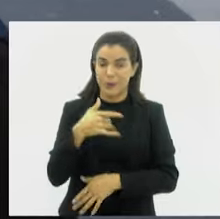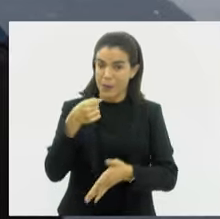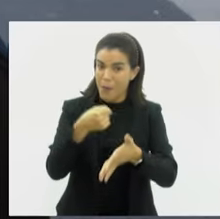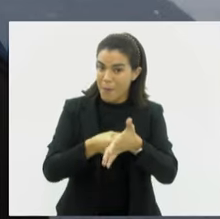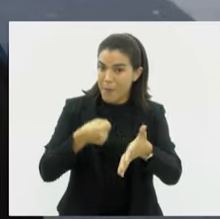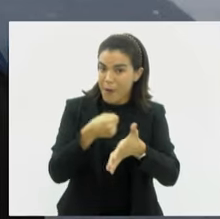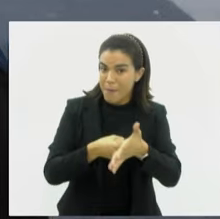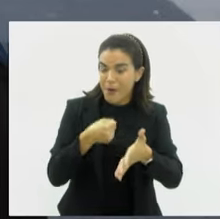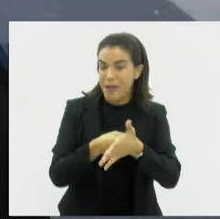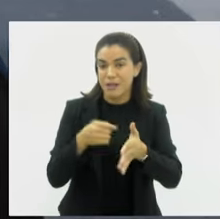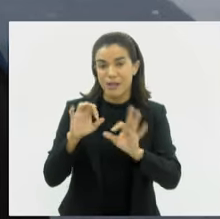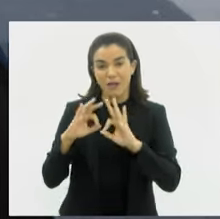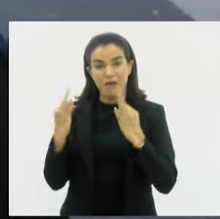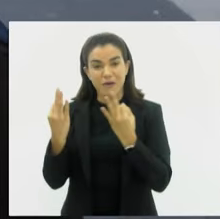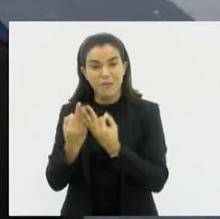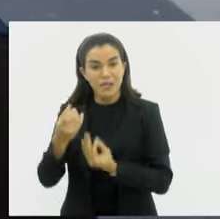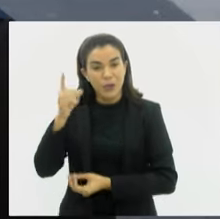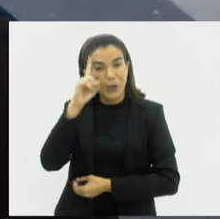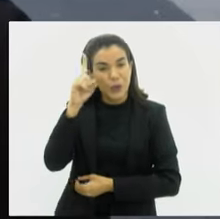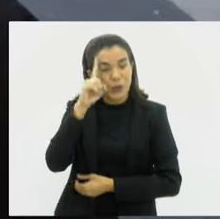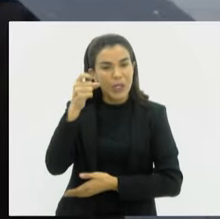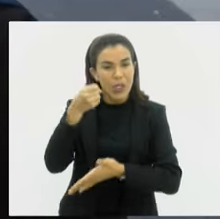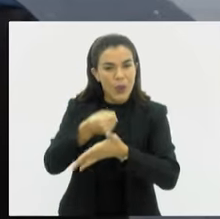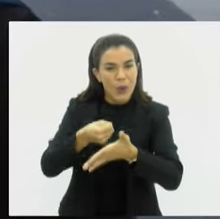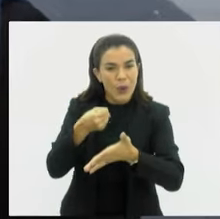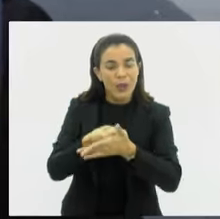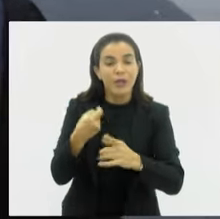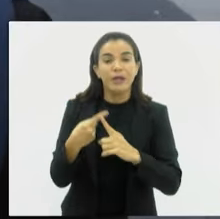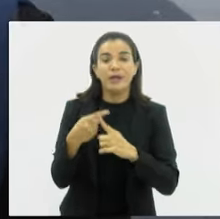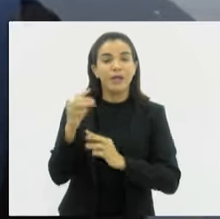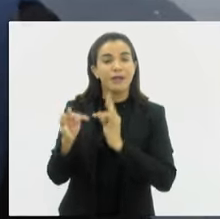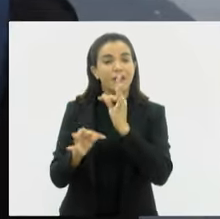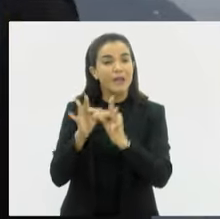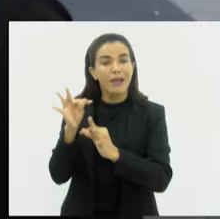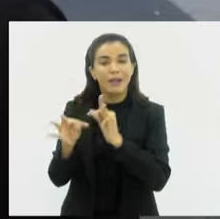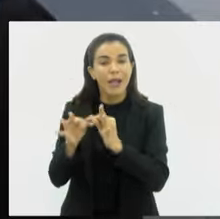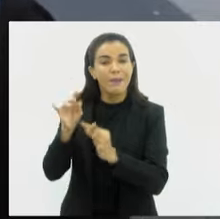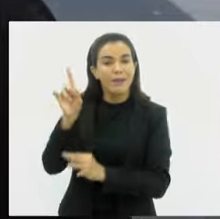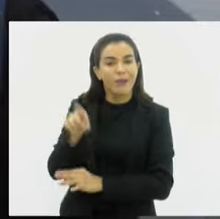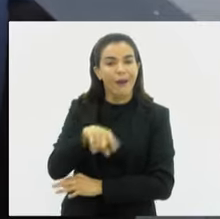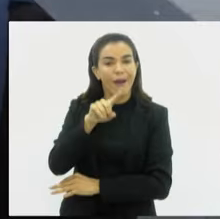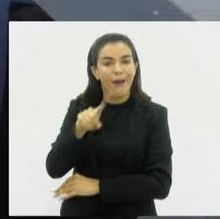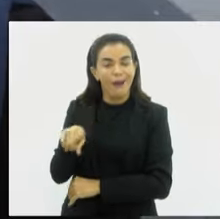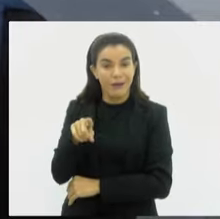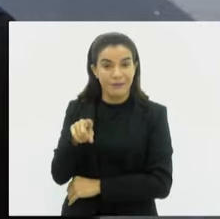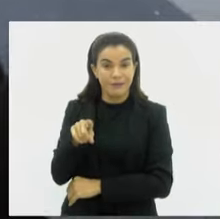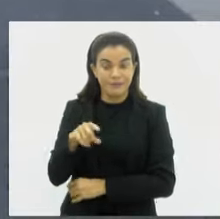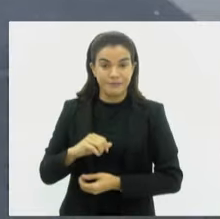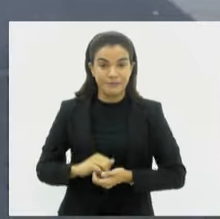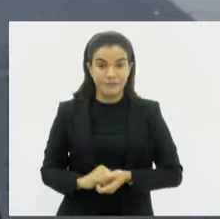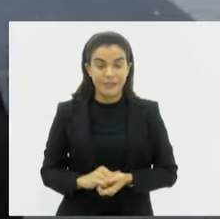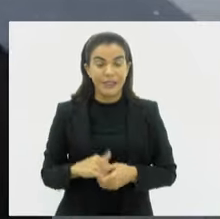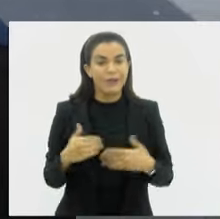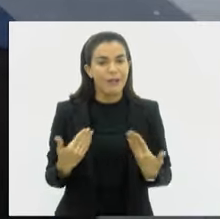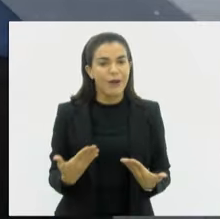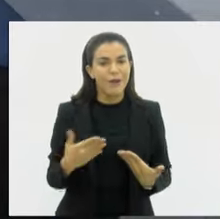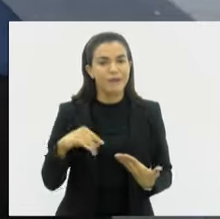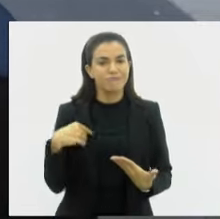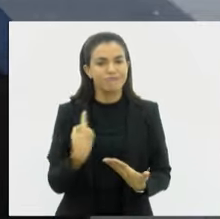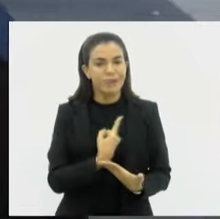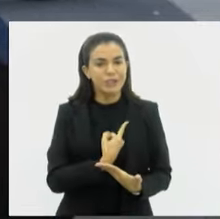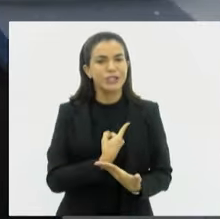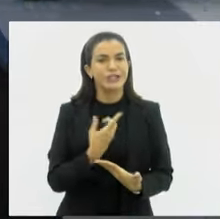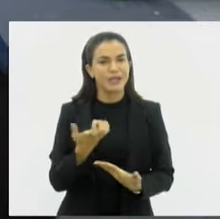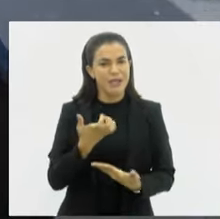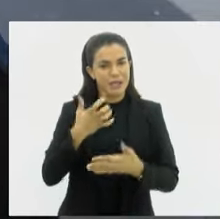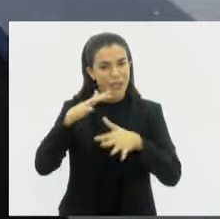que os pais vivem cotidianamente porque os tratamentos dos seus filhos estão sendo cancelados unilateralmente. Então a gente quer fazer isso, quer fazer